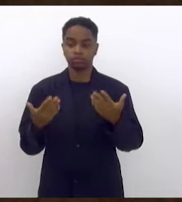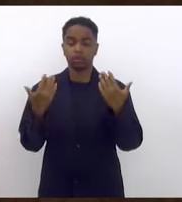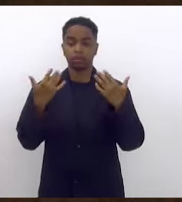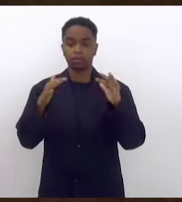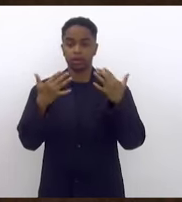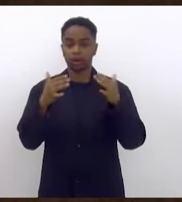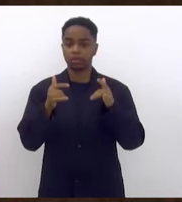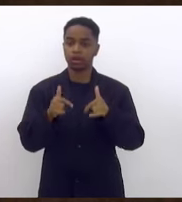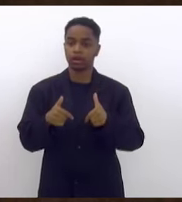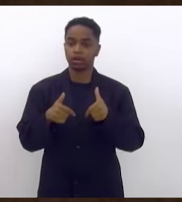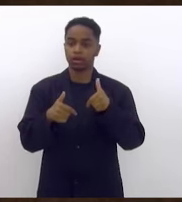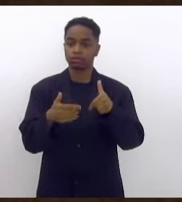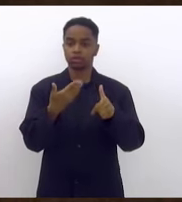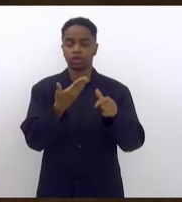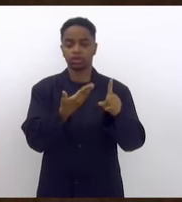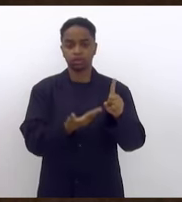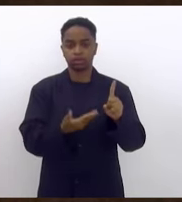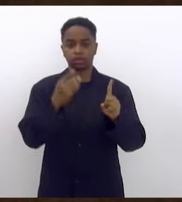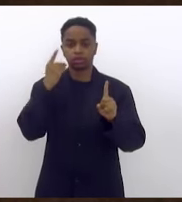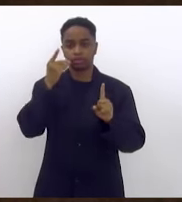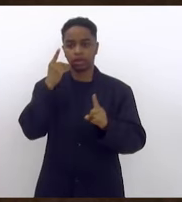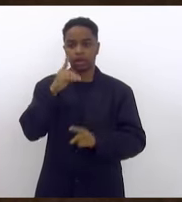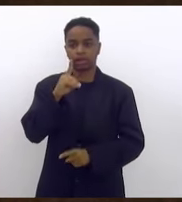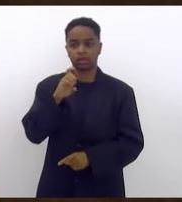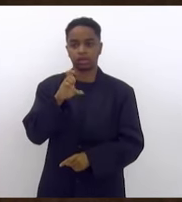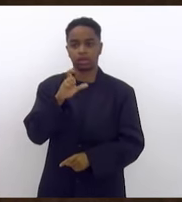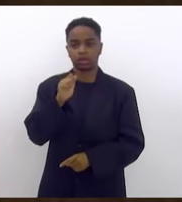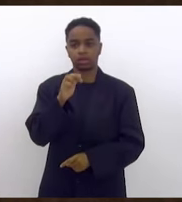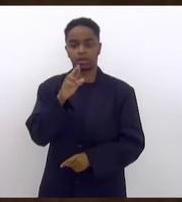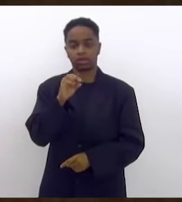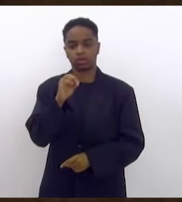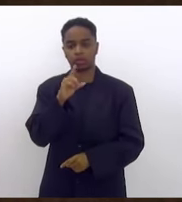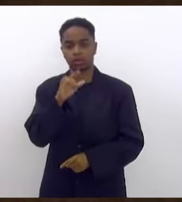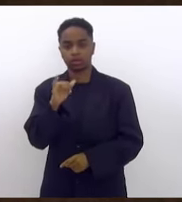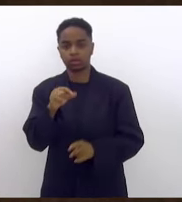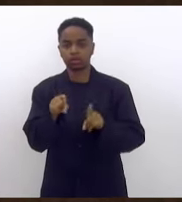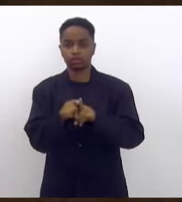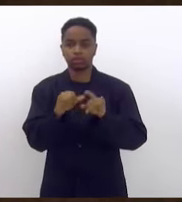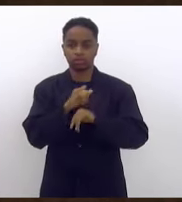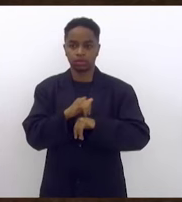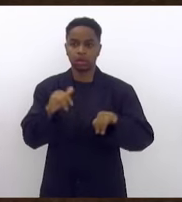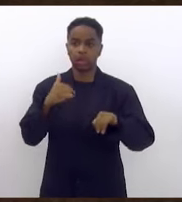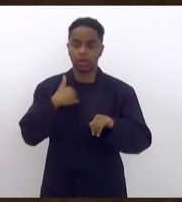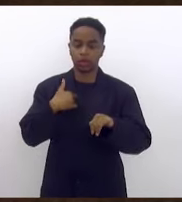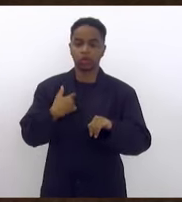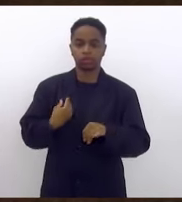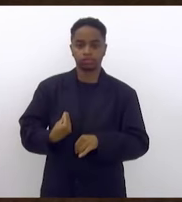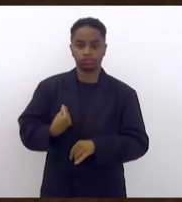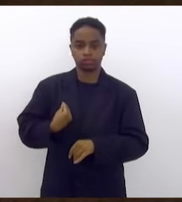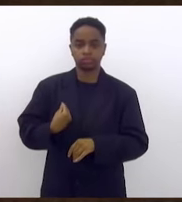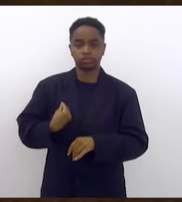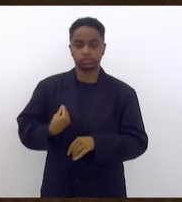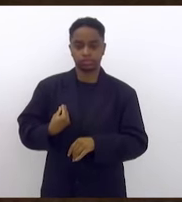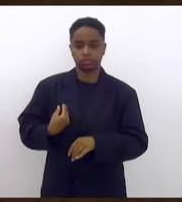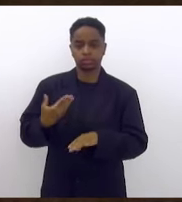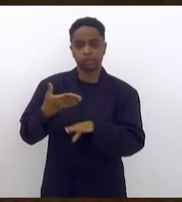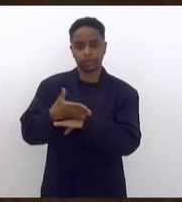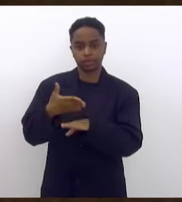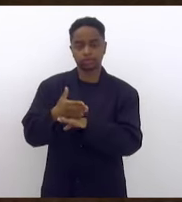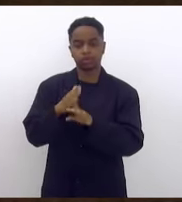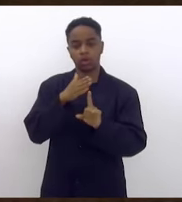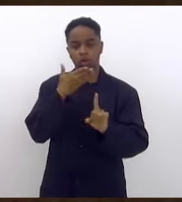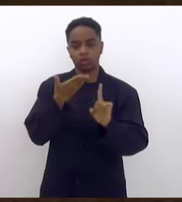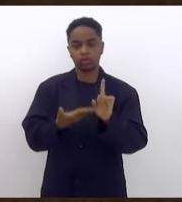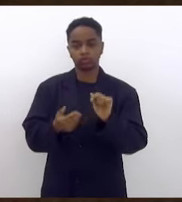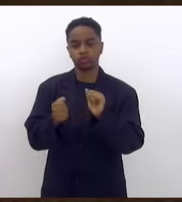a iniciativa do deputado Delaroli e dizer que farei questão de estar presente nessa homenagem junto ao